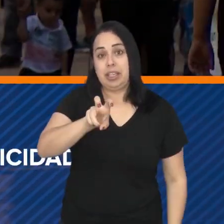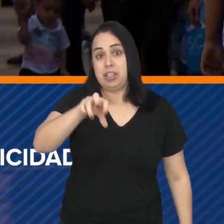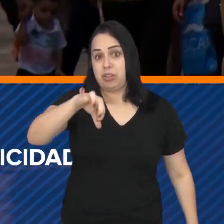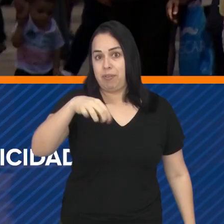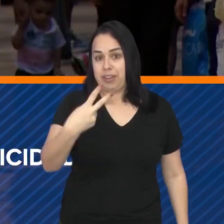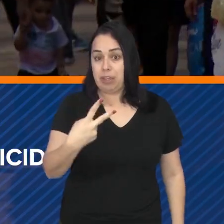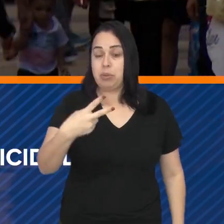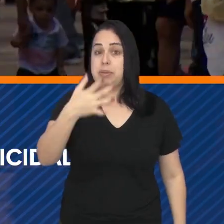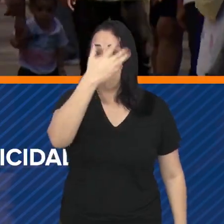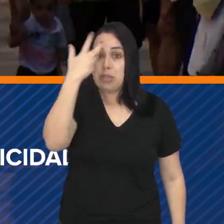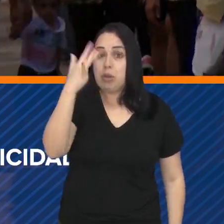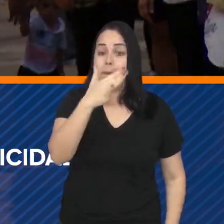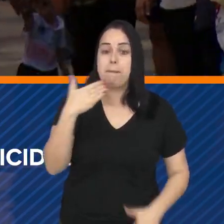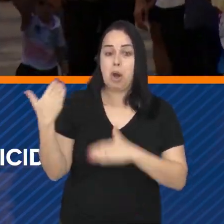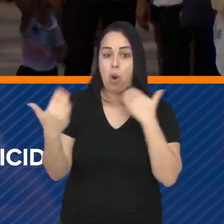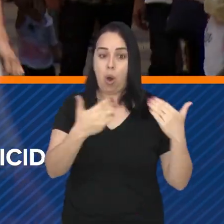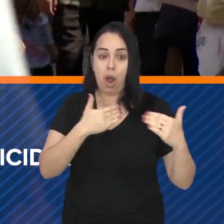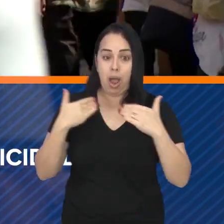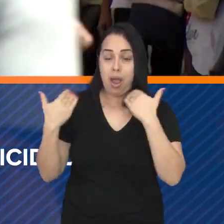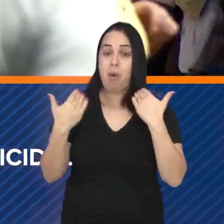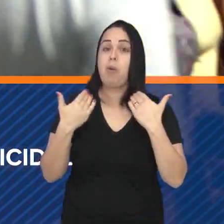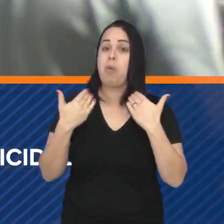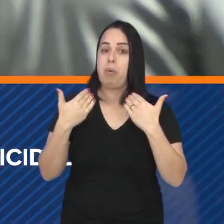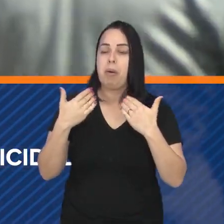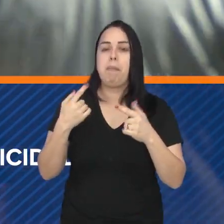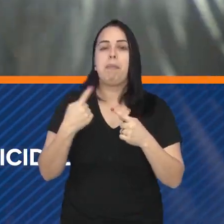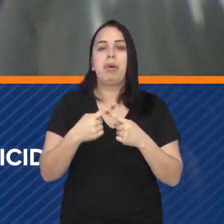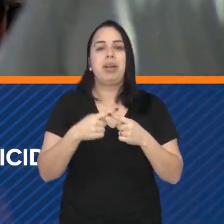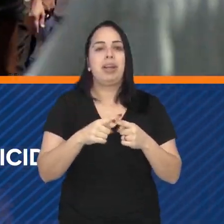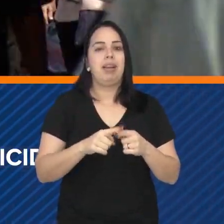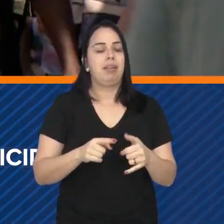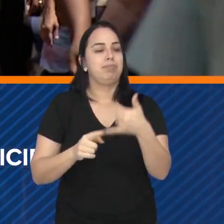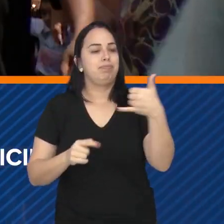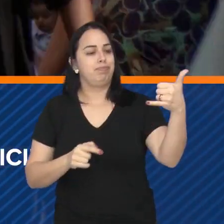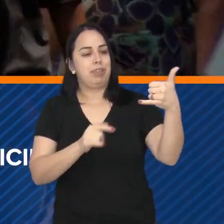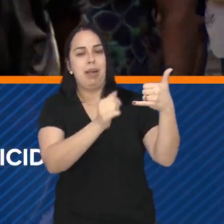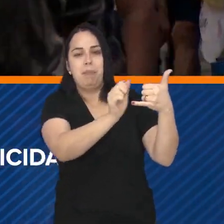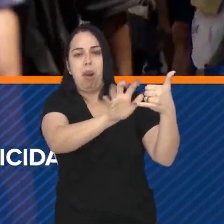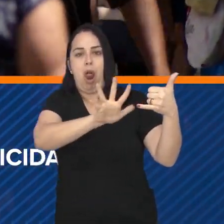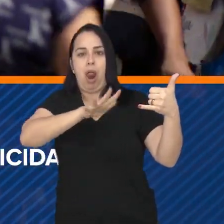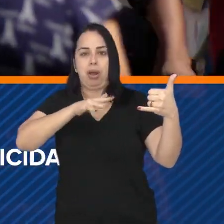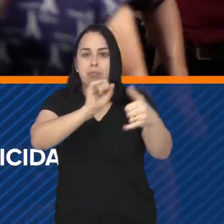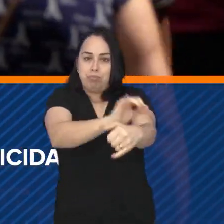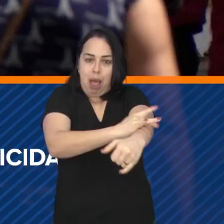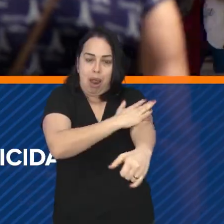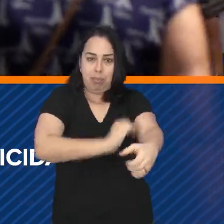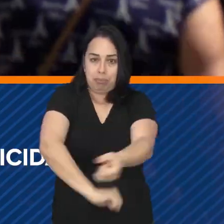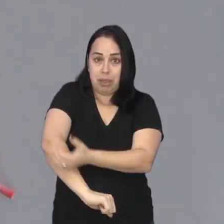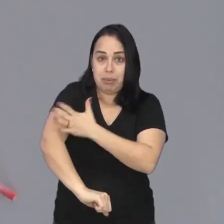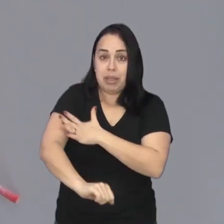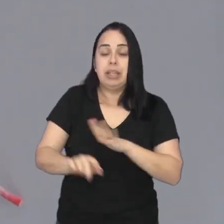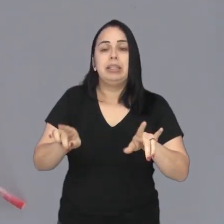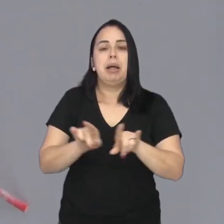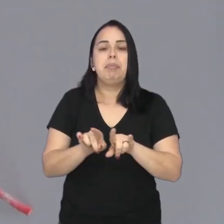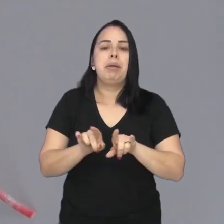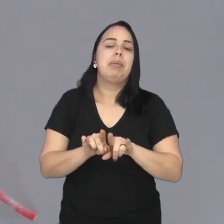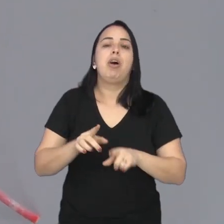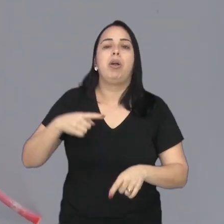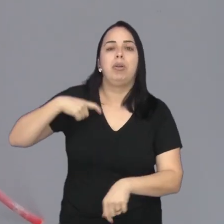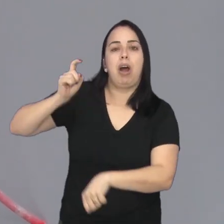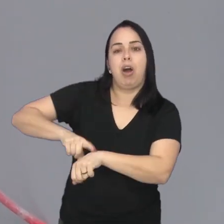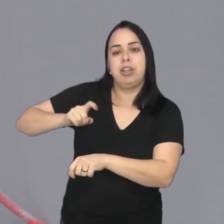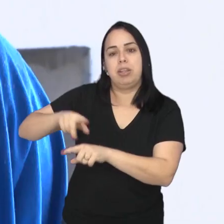por eletricidade foram registradas em 2022. Todas elas resultados de acidentes domésticos. Na hora de realizar